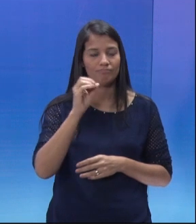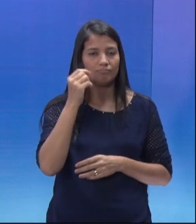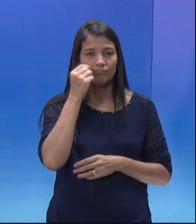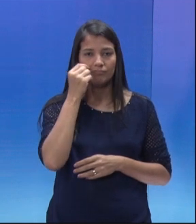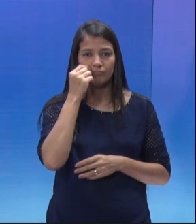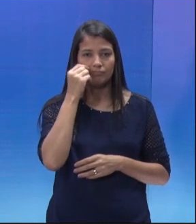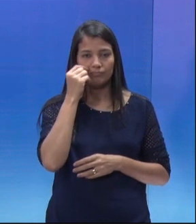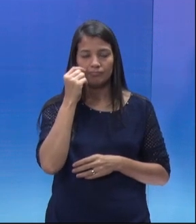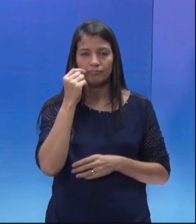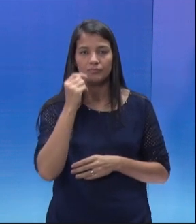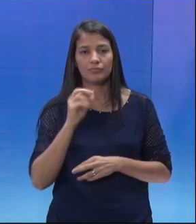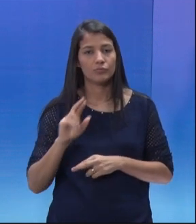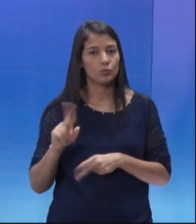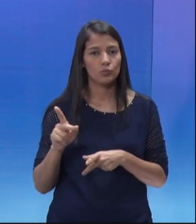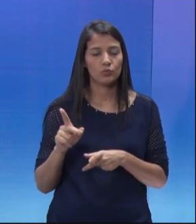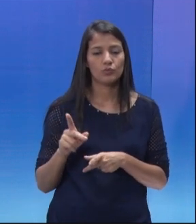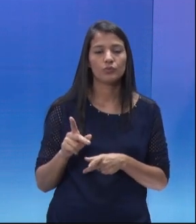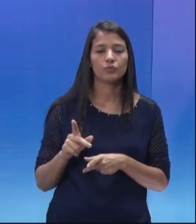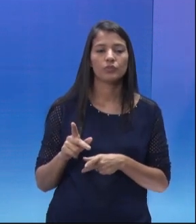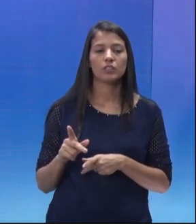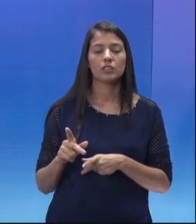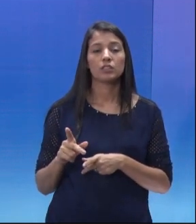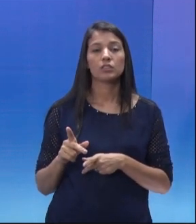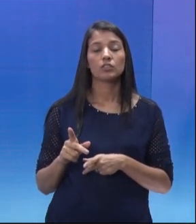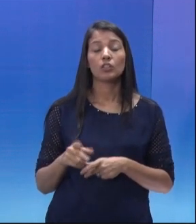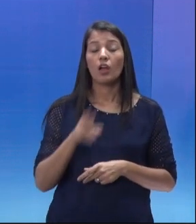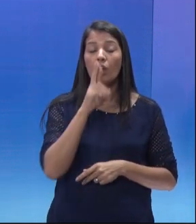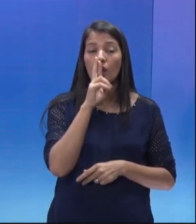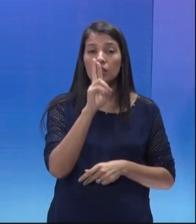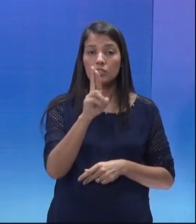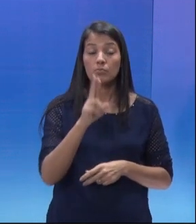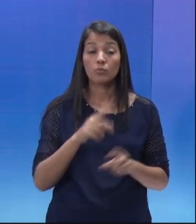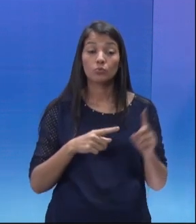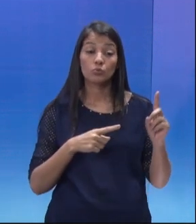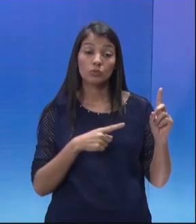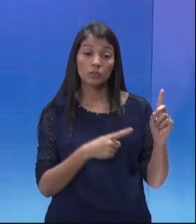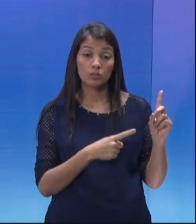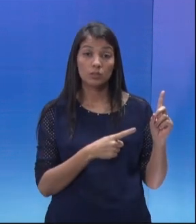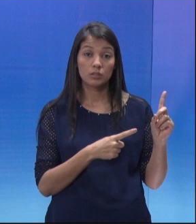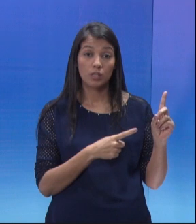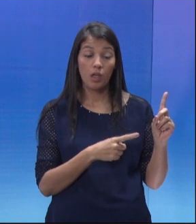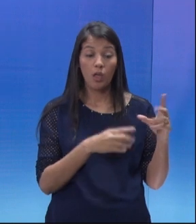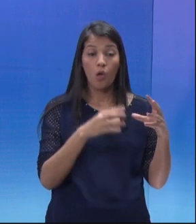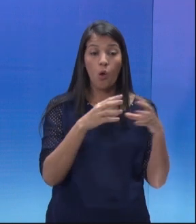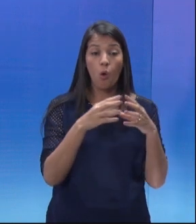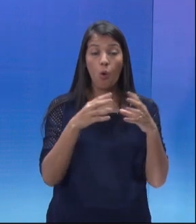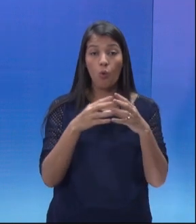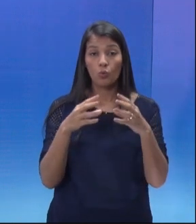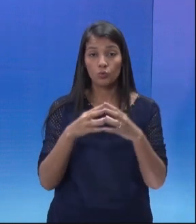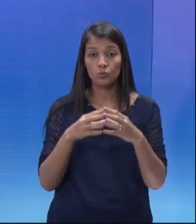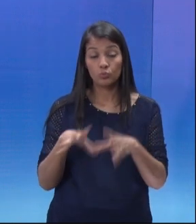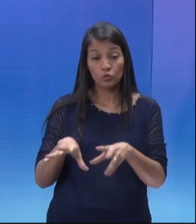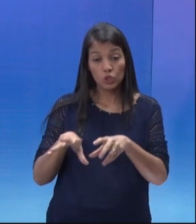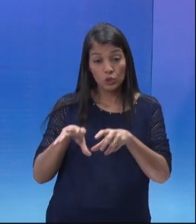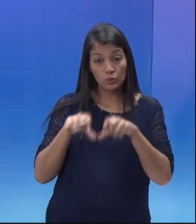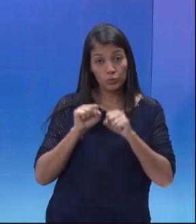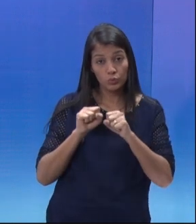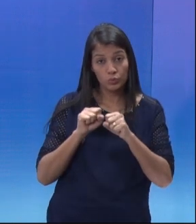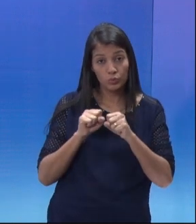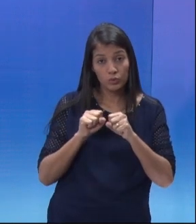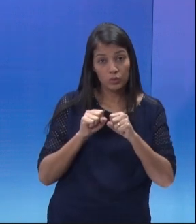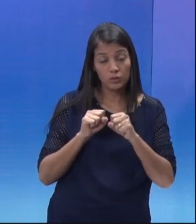que atende esses critérios é a alternativa letra D. Os grupos que se contaminaram com diazinon